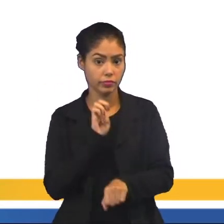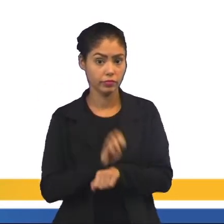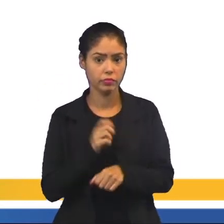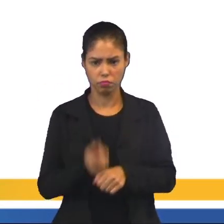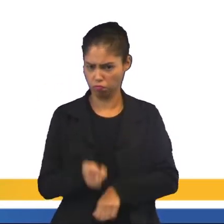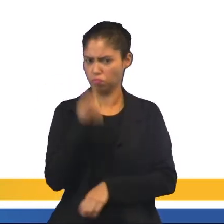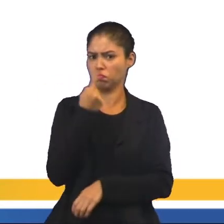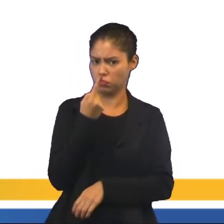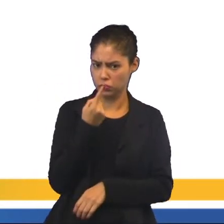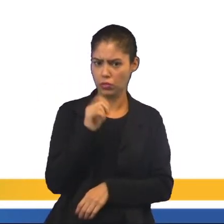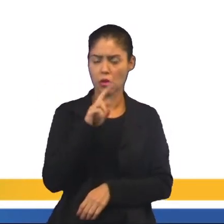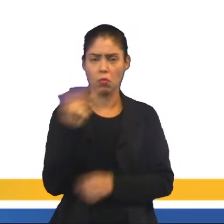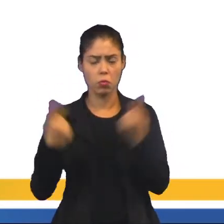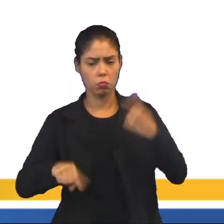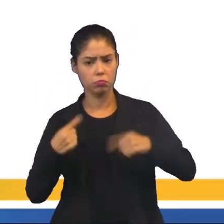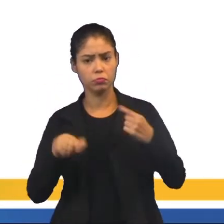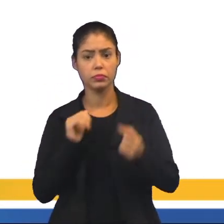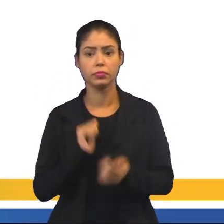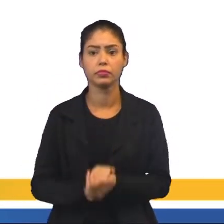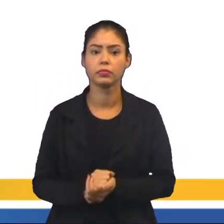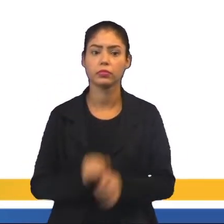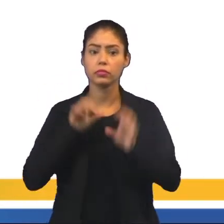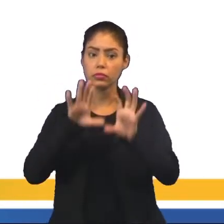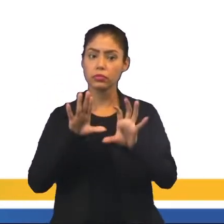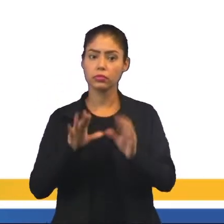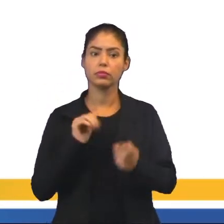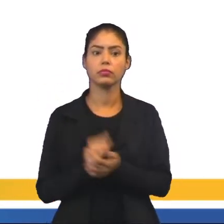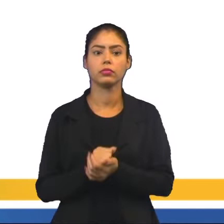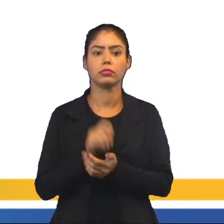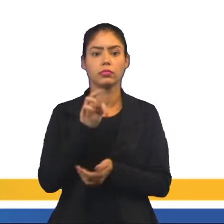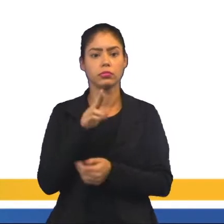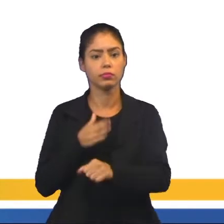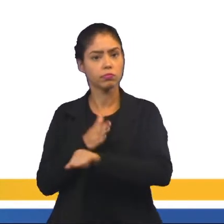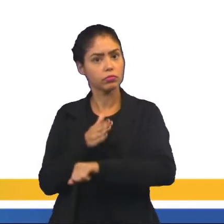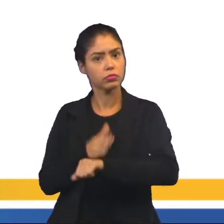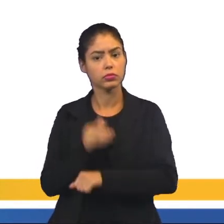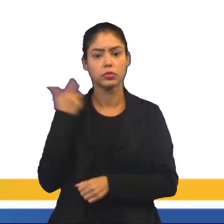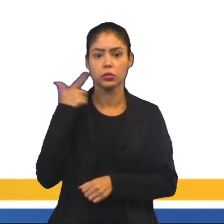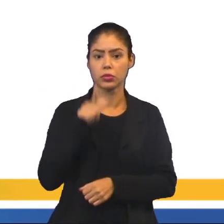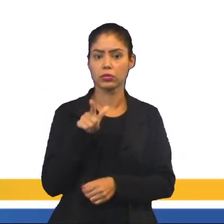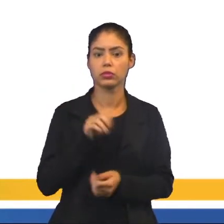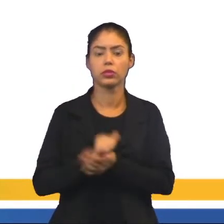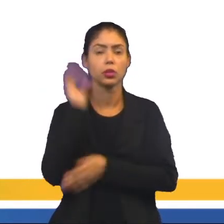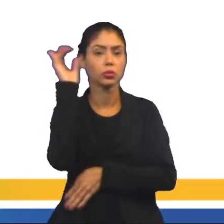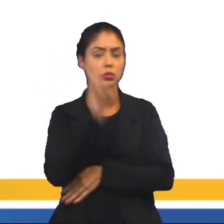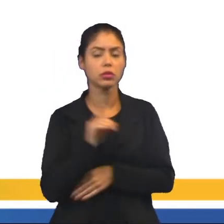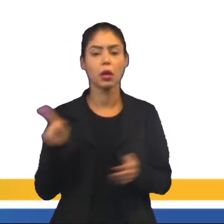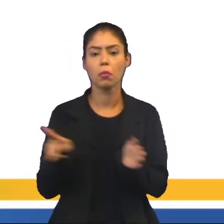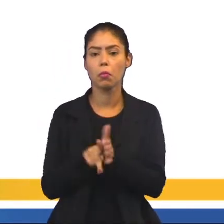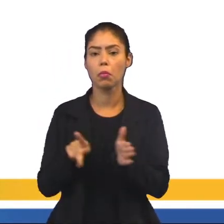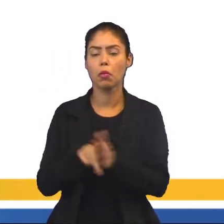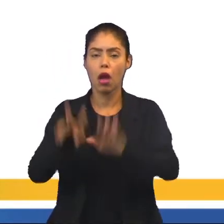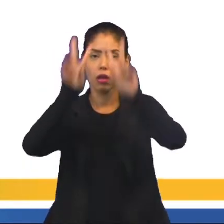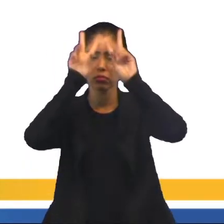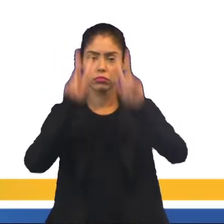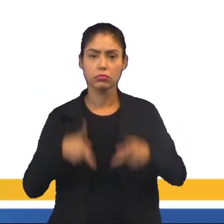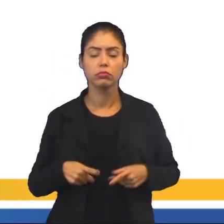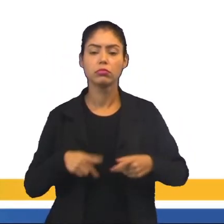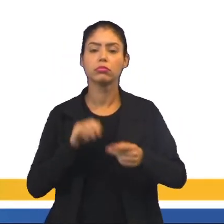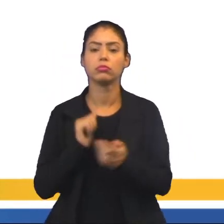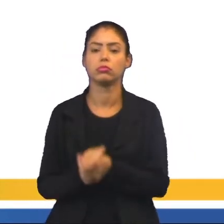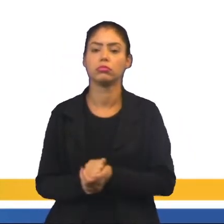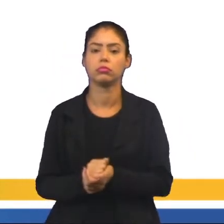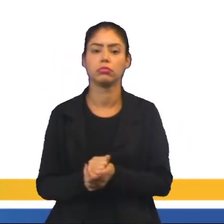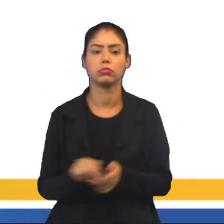é estranho à órbita política, que nele só intervém para garantir os direitos essenciais do